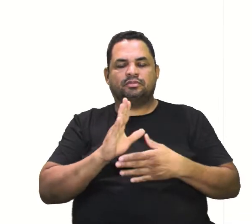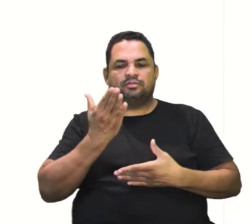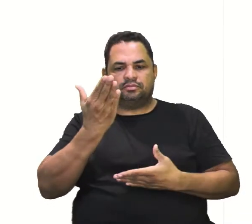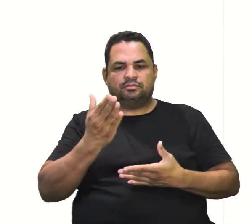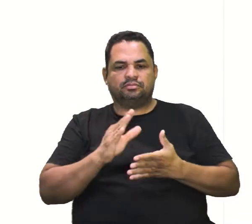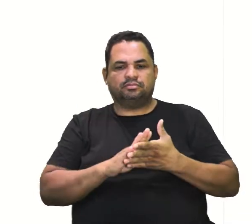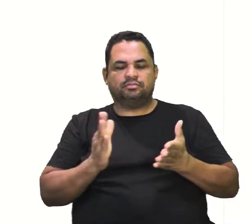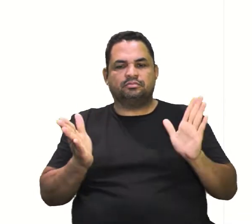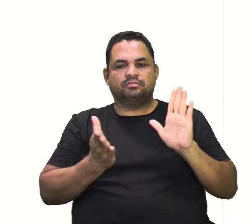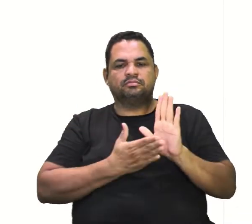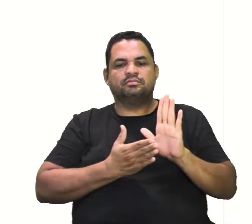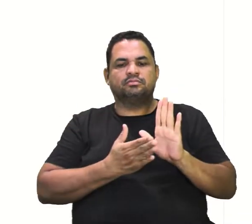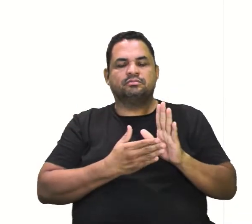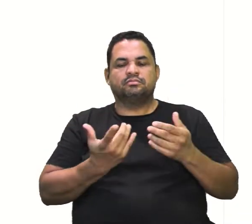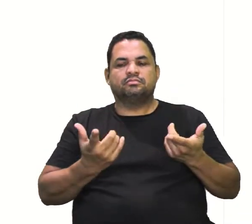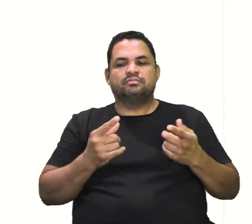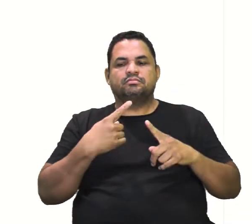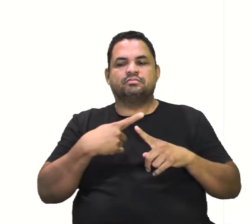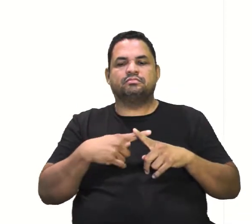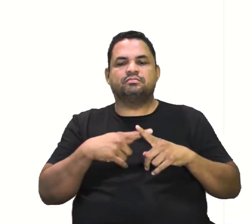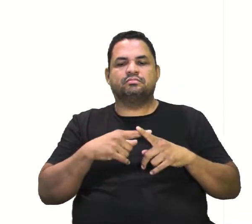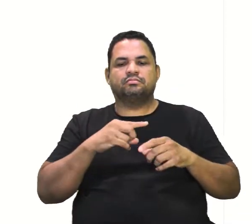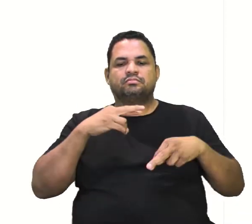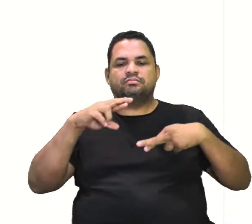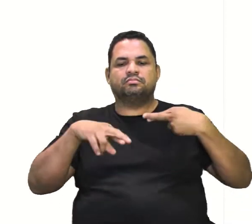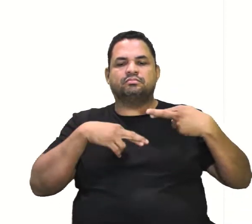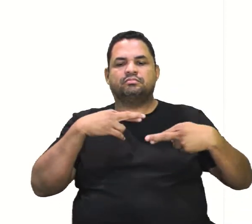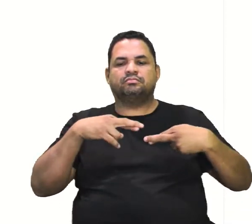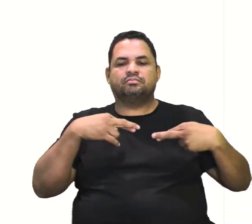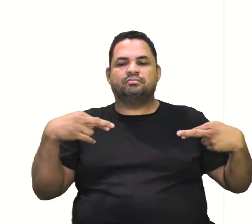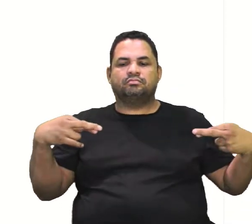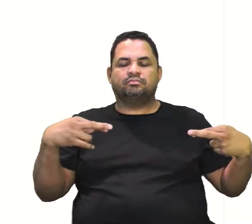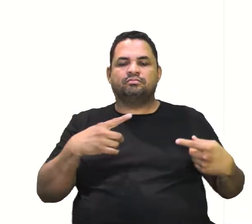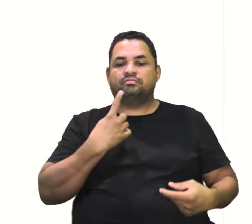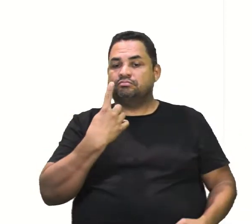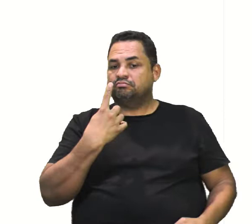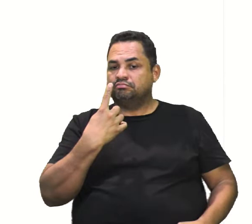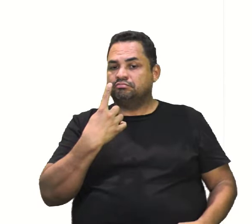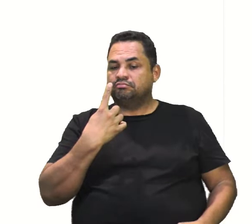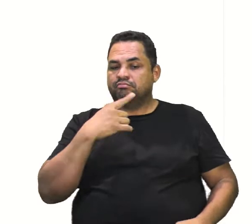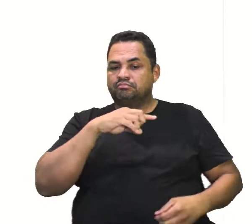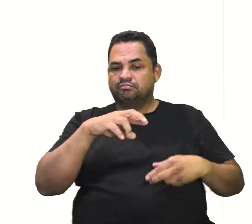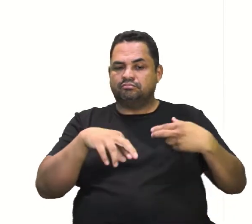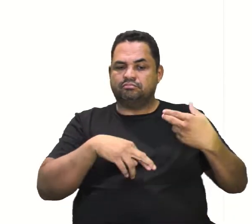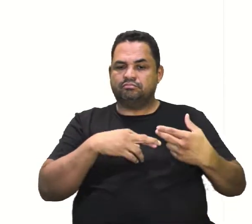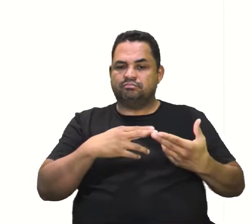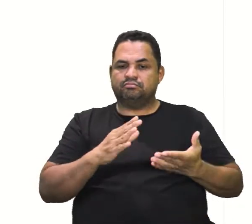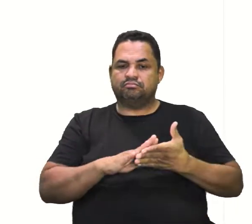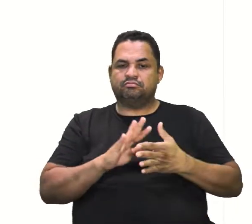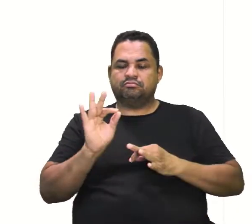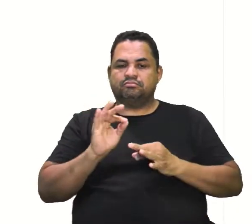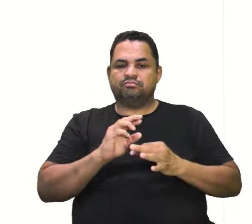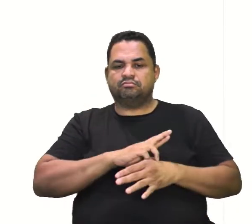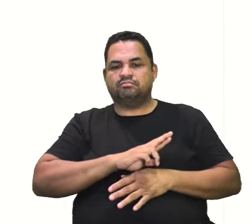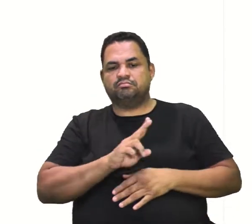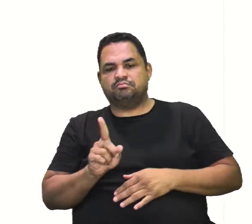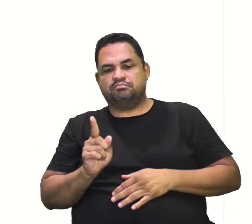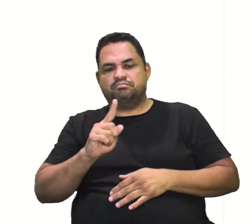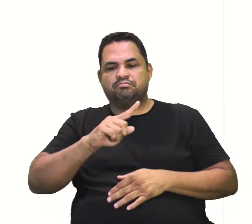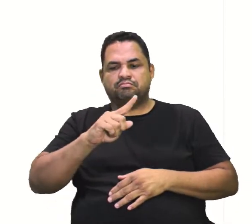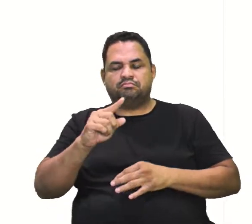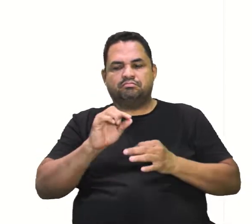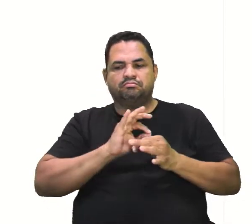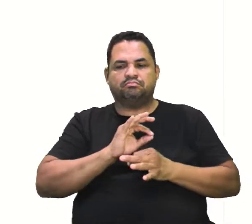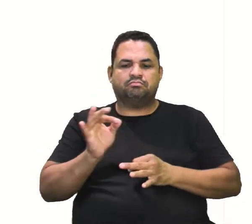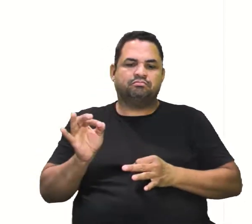algébrica aí fica aprovada. Por quê? Porque o barbante vai ser um só. Sim. Você só vai espichar o barbante, vai espichar para cá, espichar para